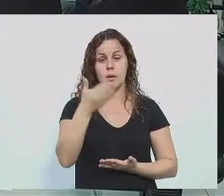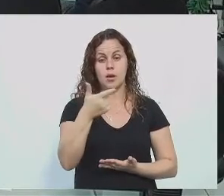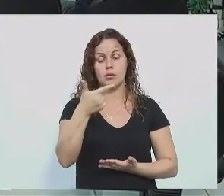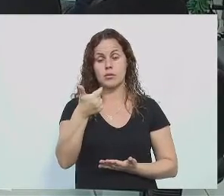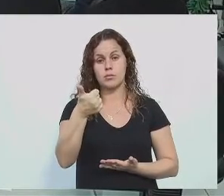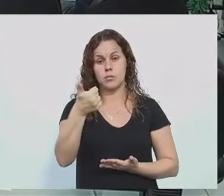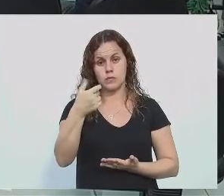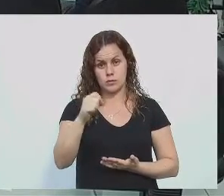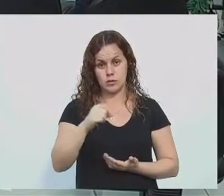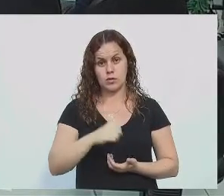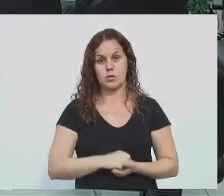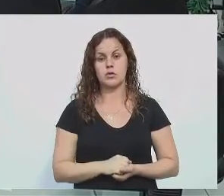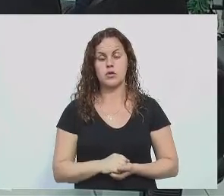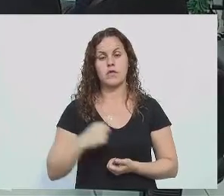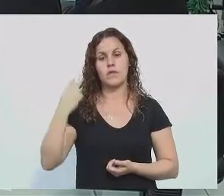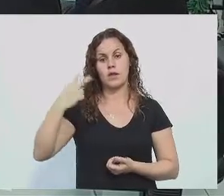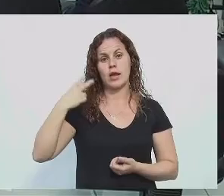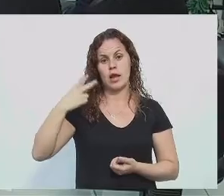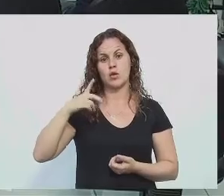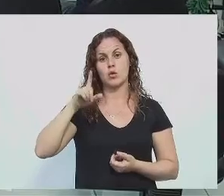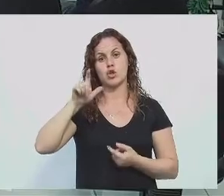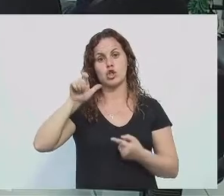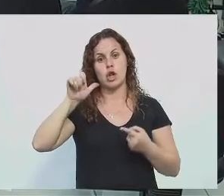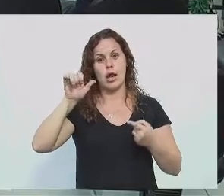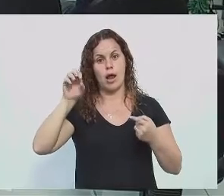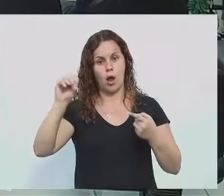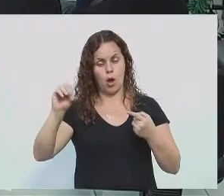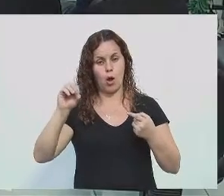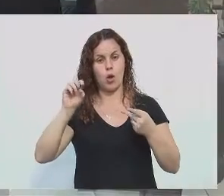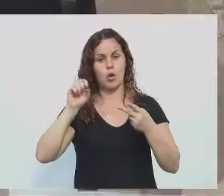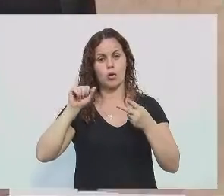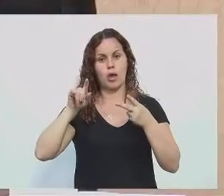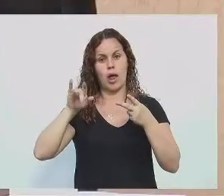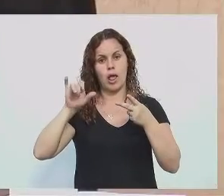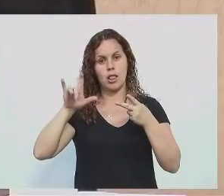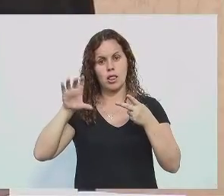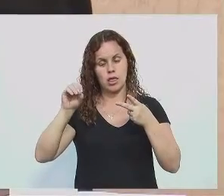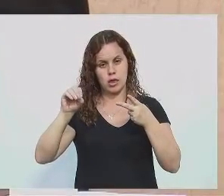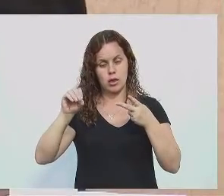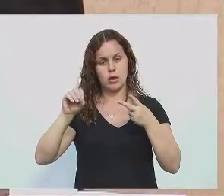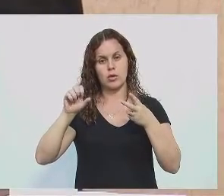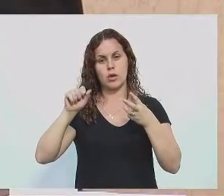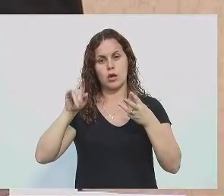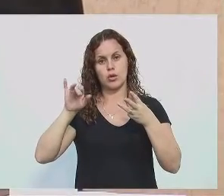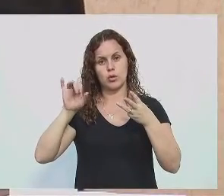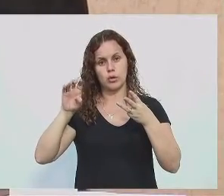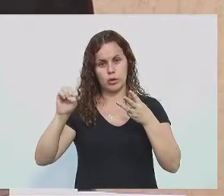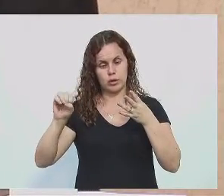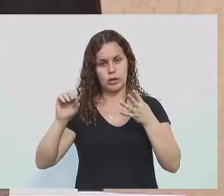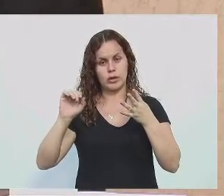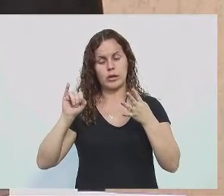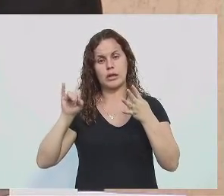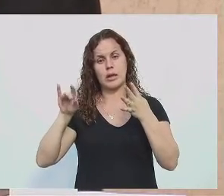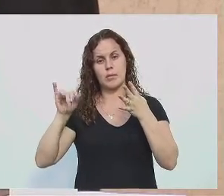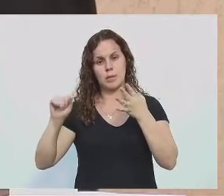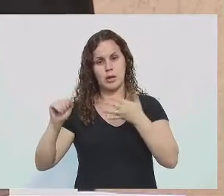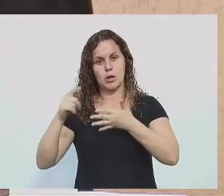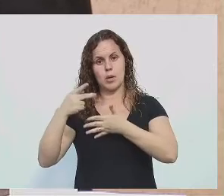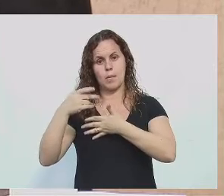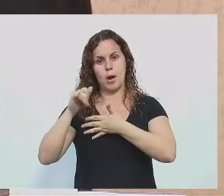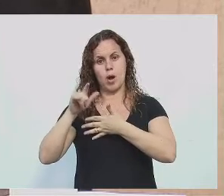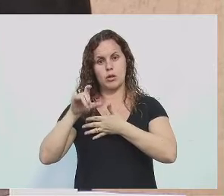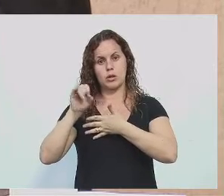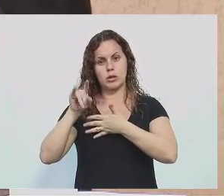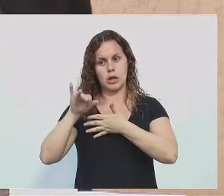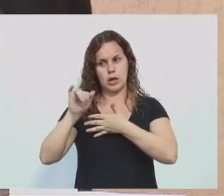006/2020, dos vereadores Geraldo Luiz Andrade, Arlindo Antônio, Antônio Elias, Idelmino Ronivon e Paulo